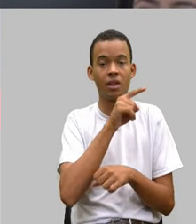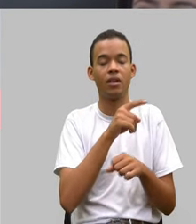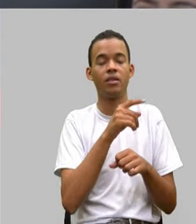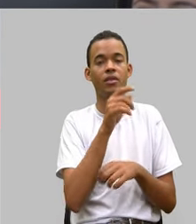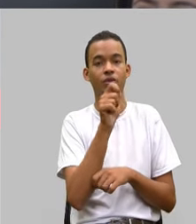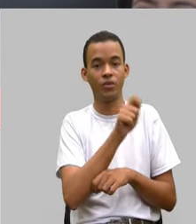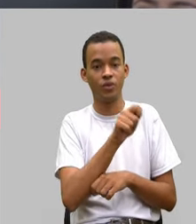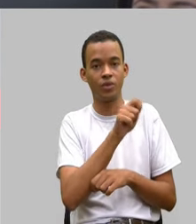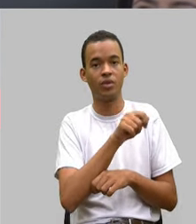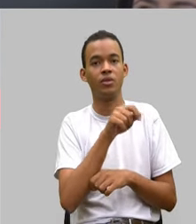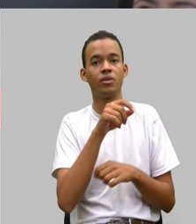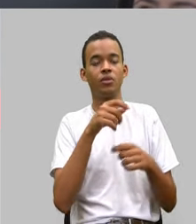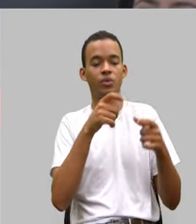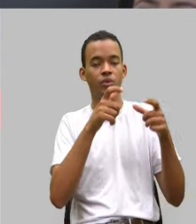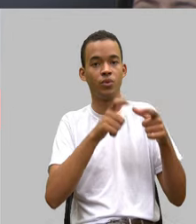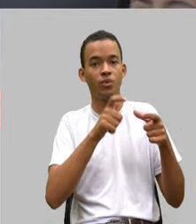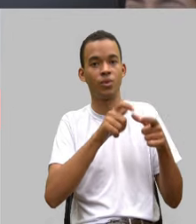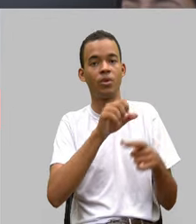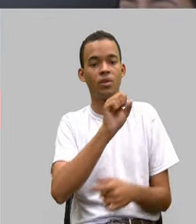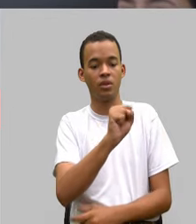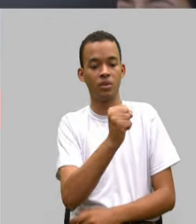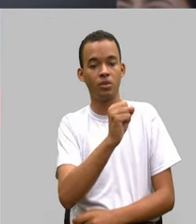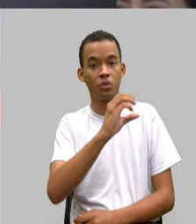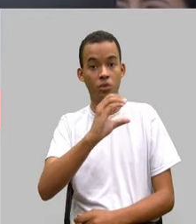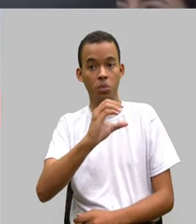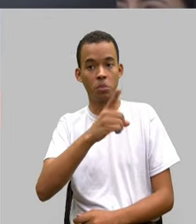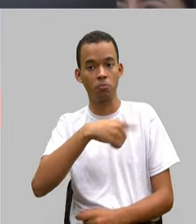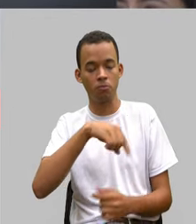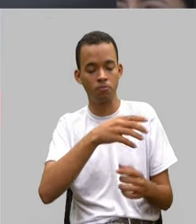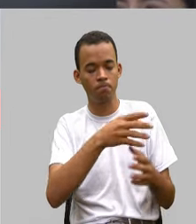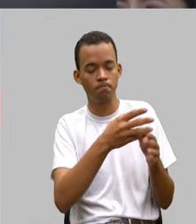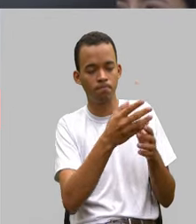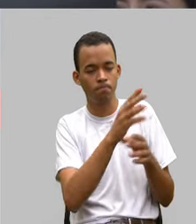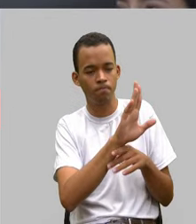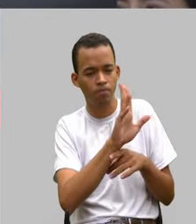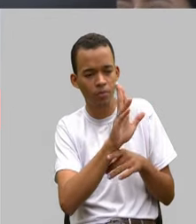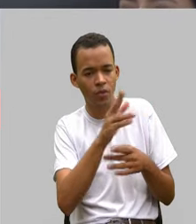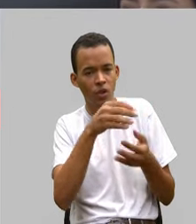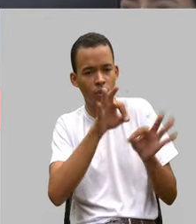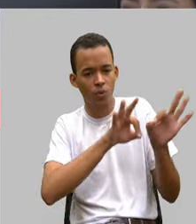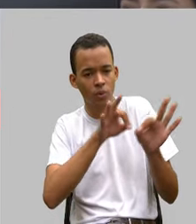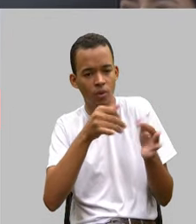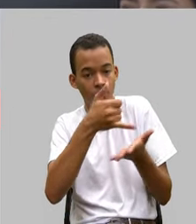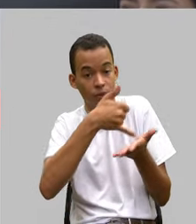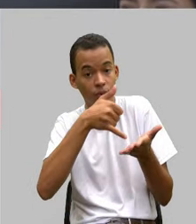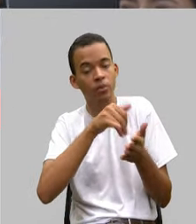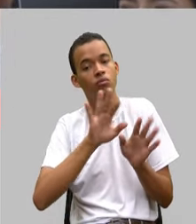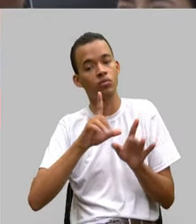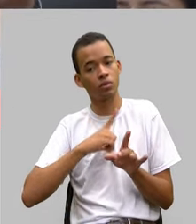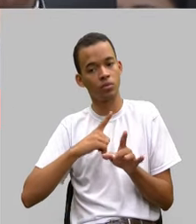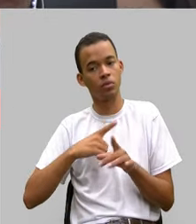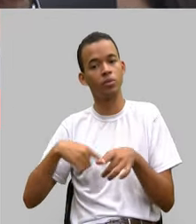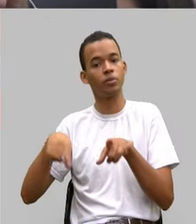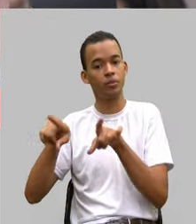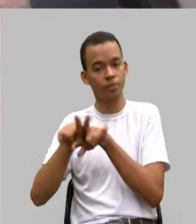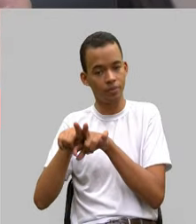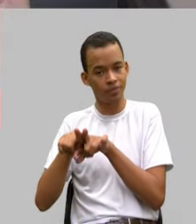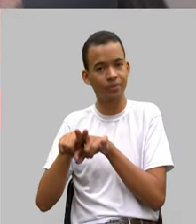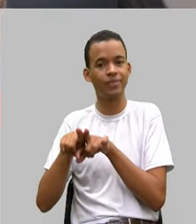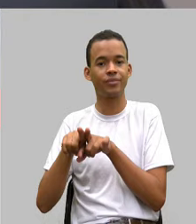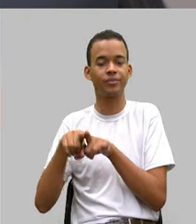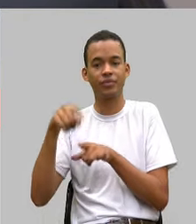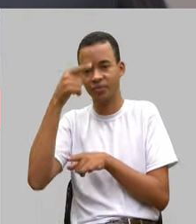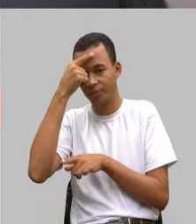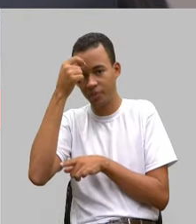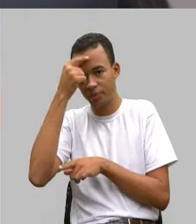em Santa Catarina para dizer a verdade a gente já faz parceria com a universidade há mais tempo o primeiro artigo que eu mostrei foi uma parceria com a